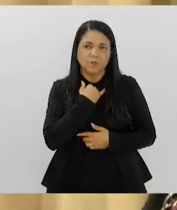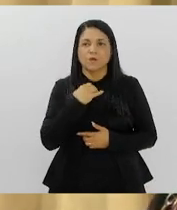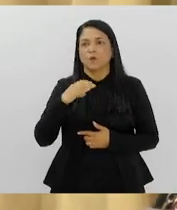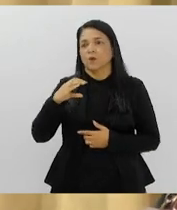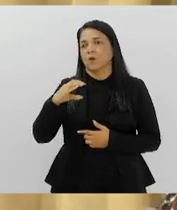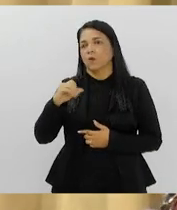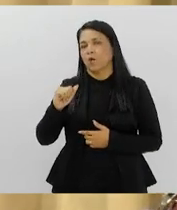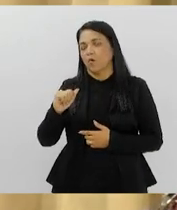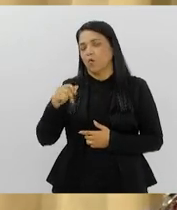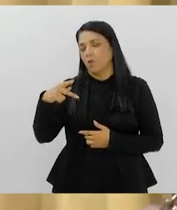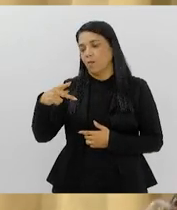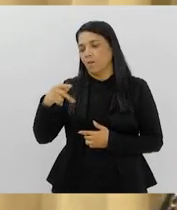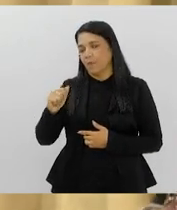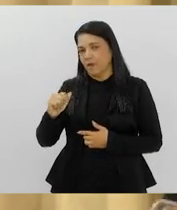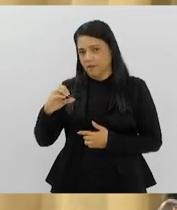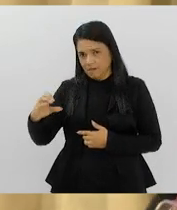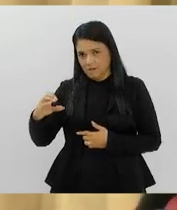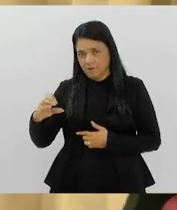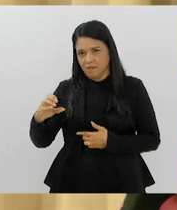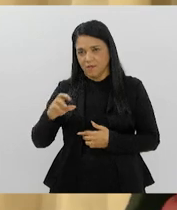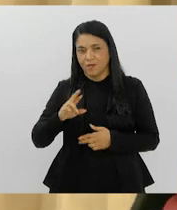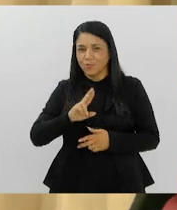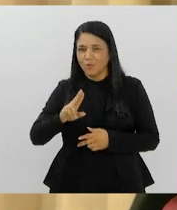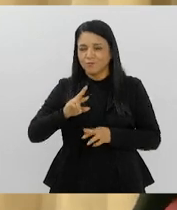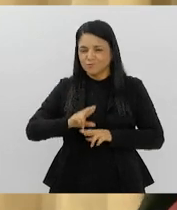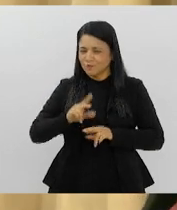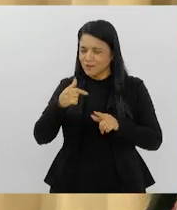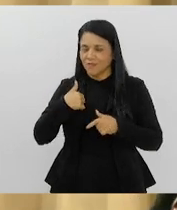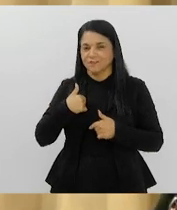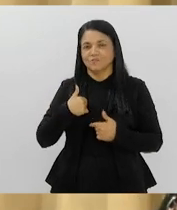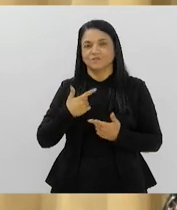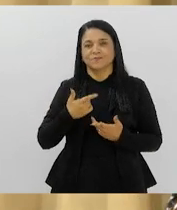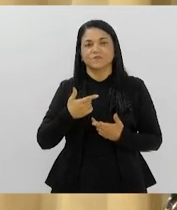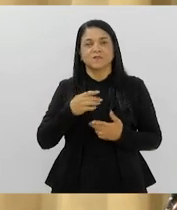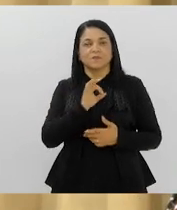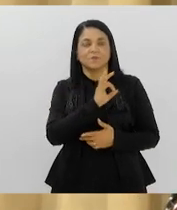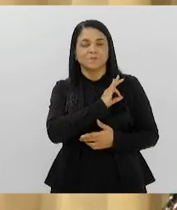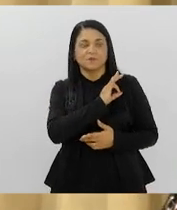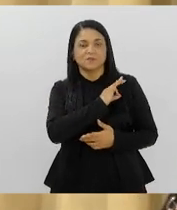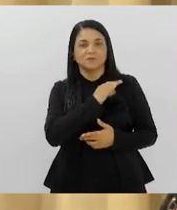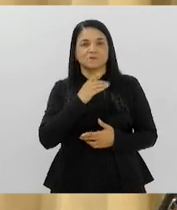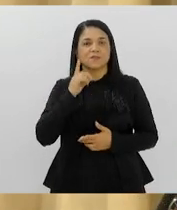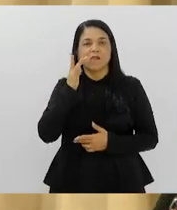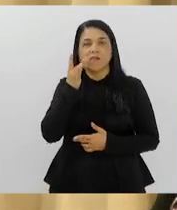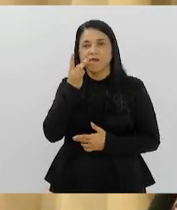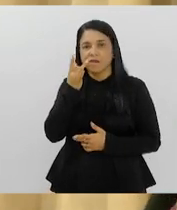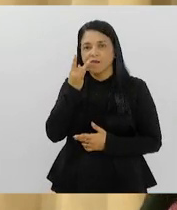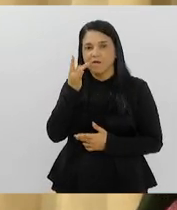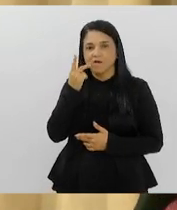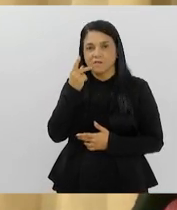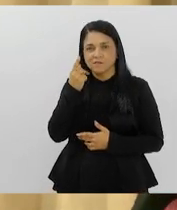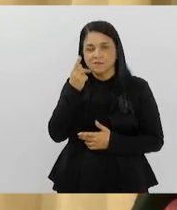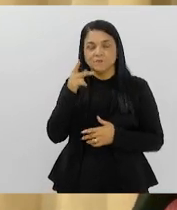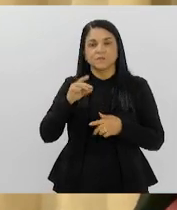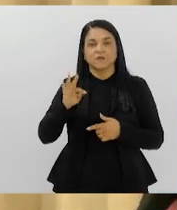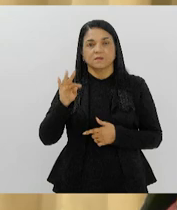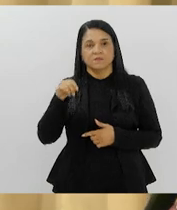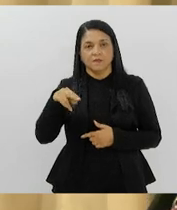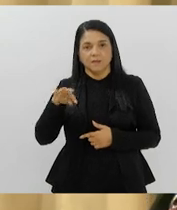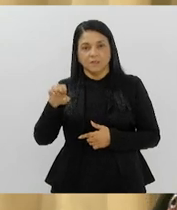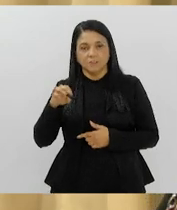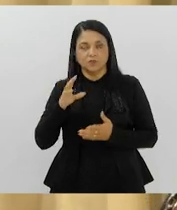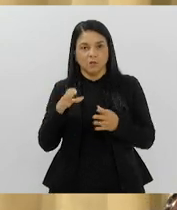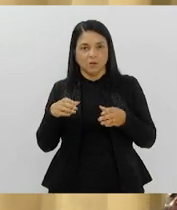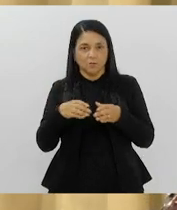COPAC, a sigla é diferente, né, não está no meu domínio, da Polícia Militar do Ceará, a tenente-coronel coordenadora da Polícia Comunitária e